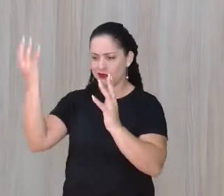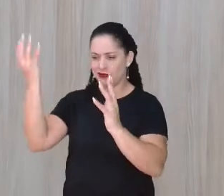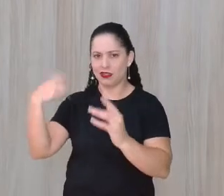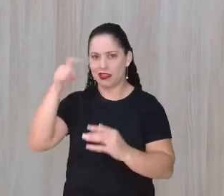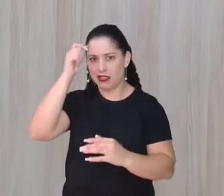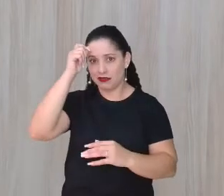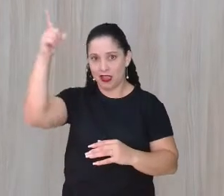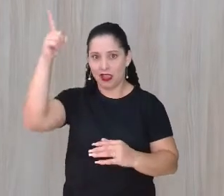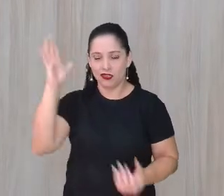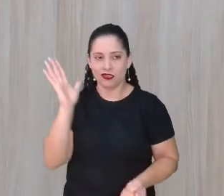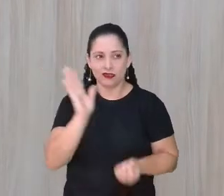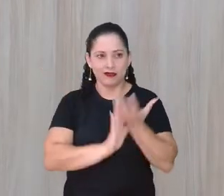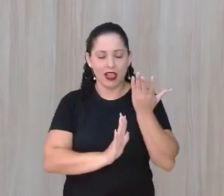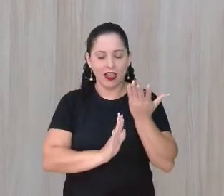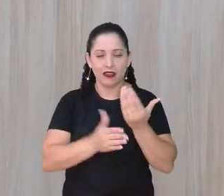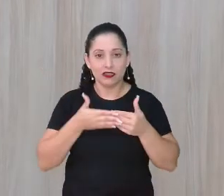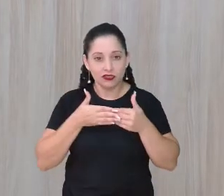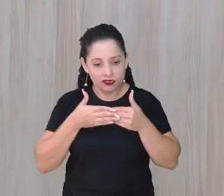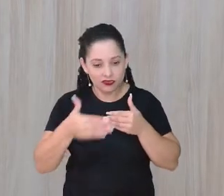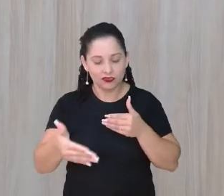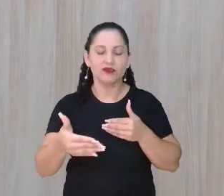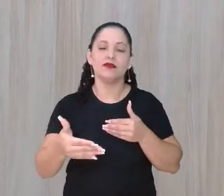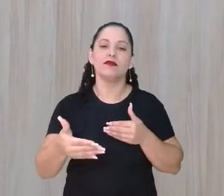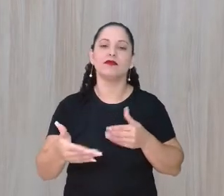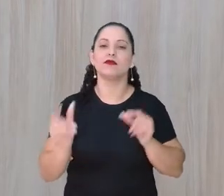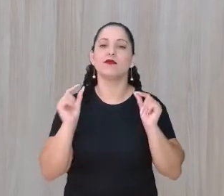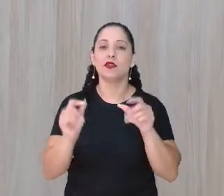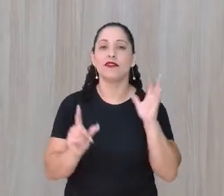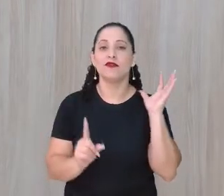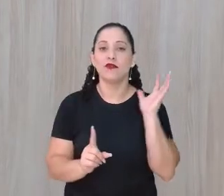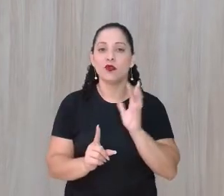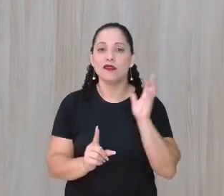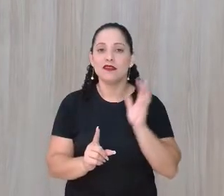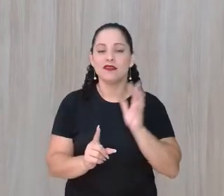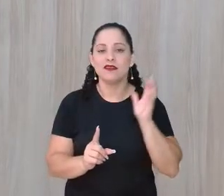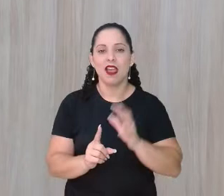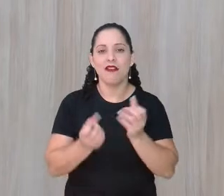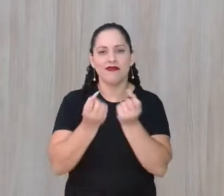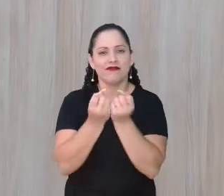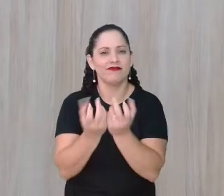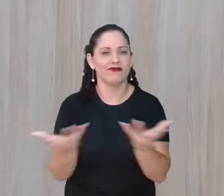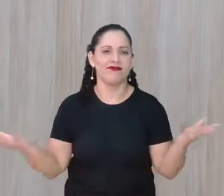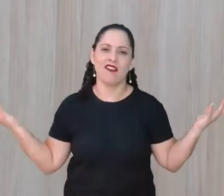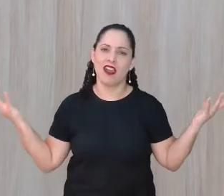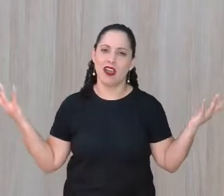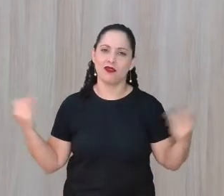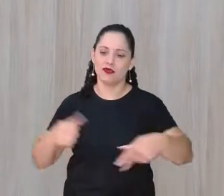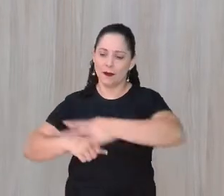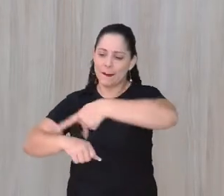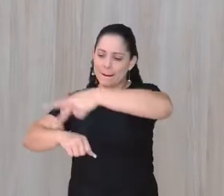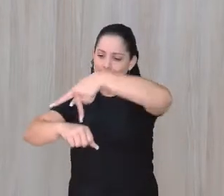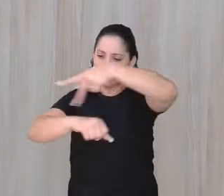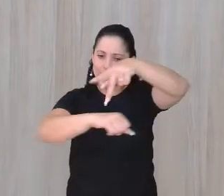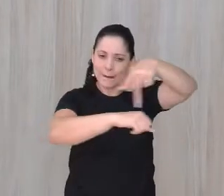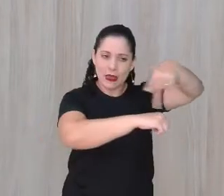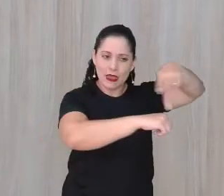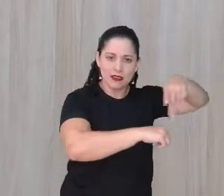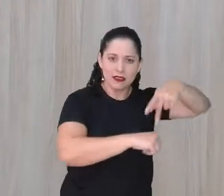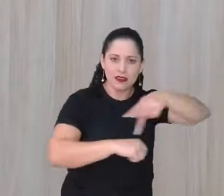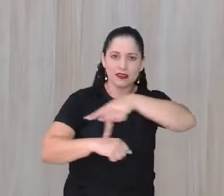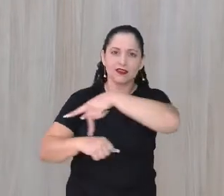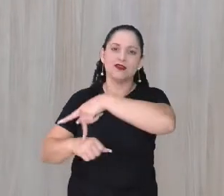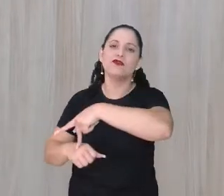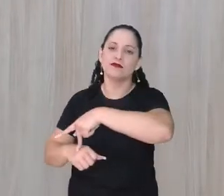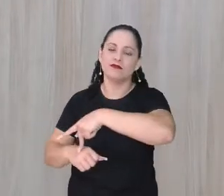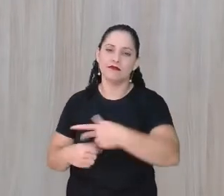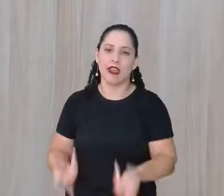ideias que surgiram naquele momento contribuiu para muitas nações, né, se inspirarem